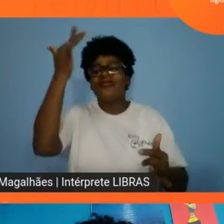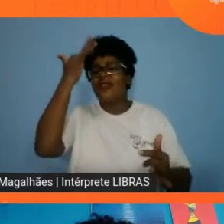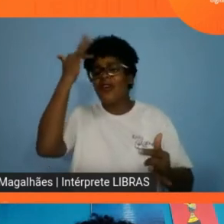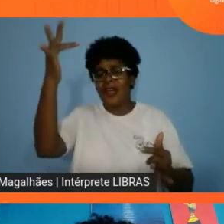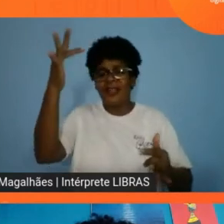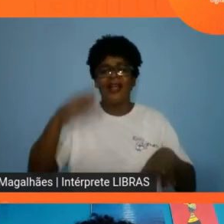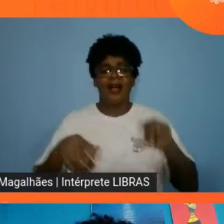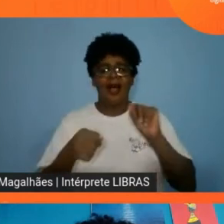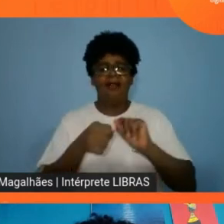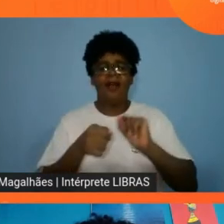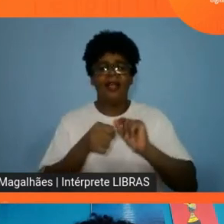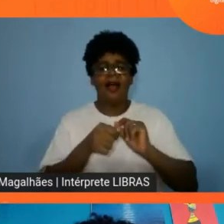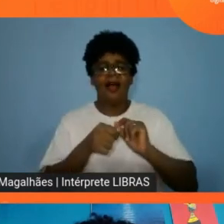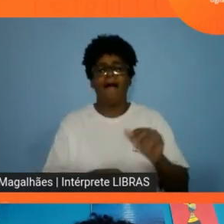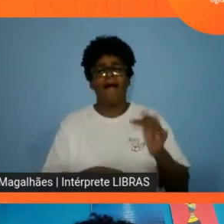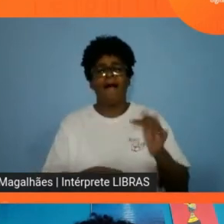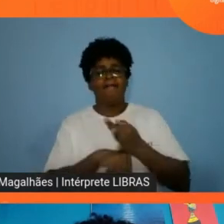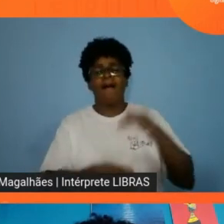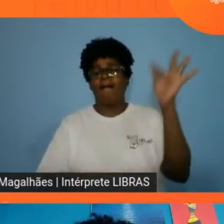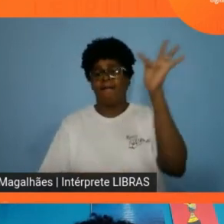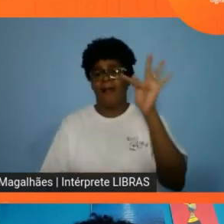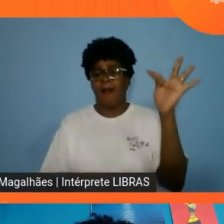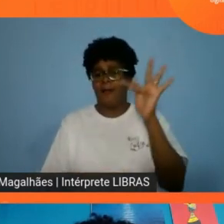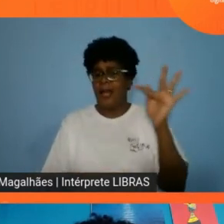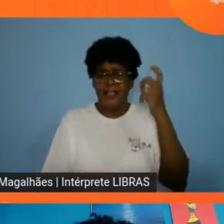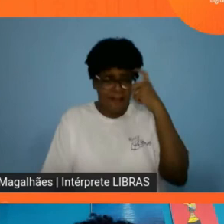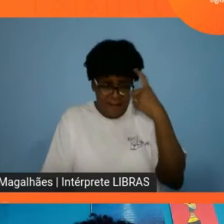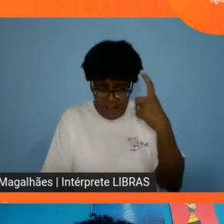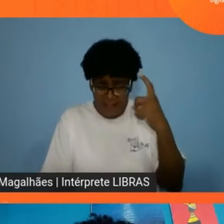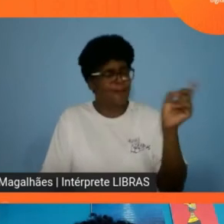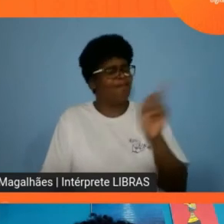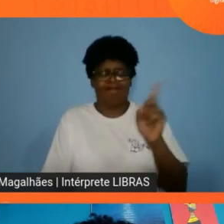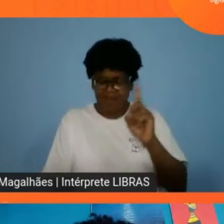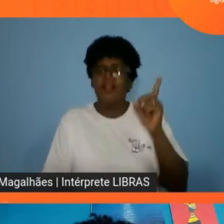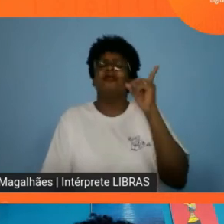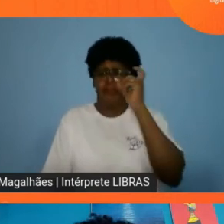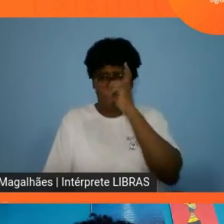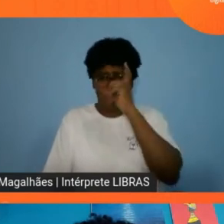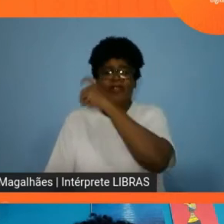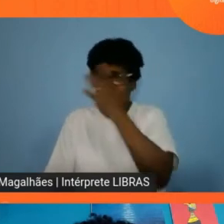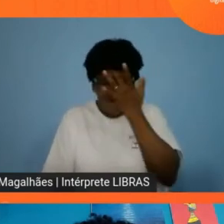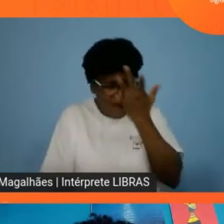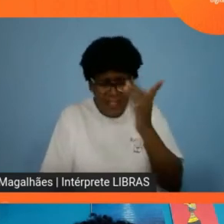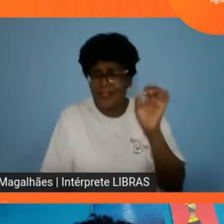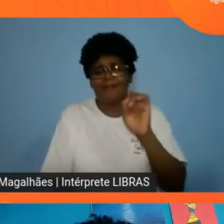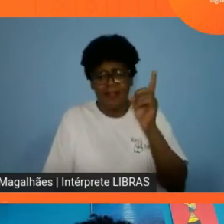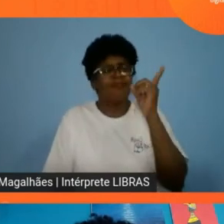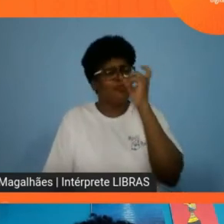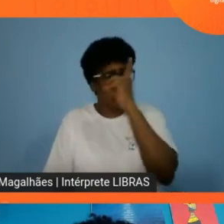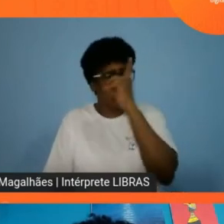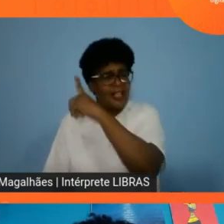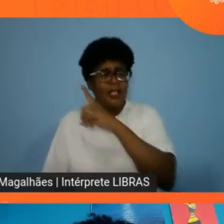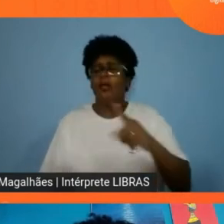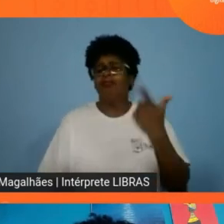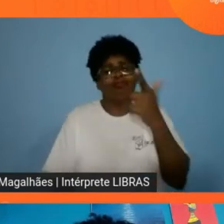formação na faculdade, que não é fácil, né? Muito difícil, principalmente nesse momento, né? Não tive a